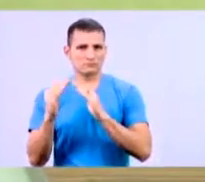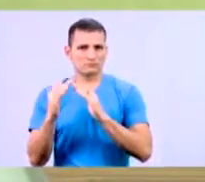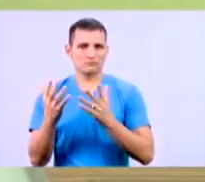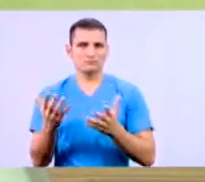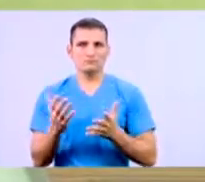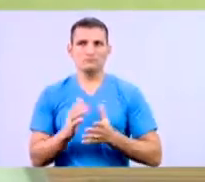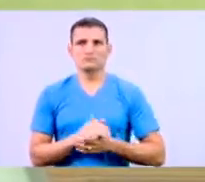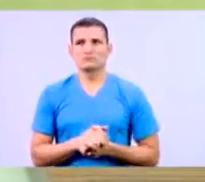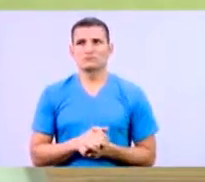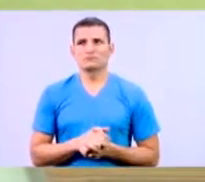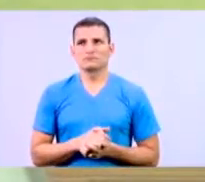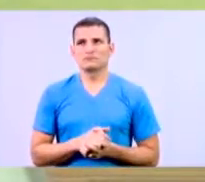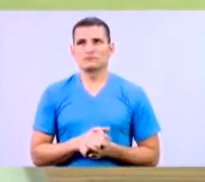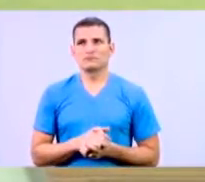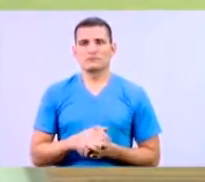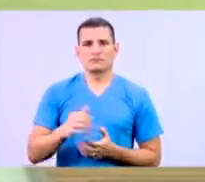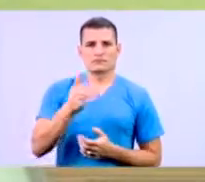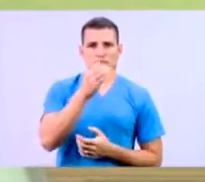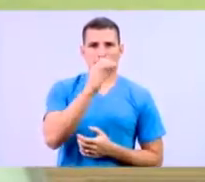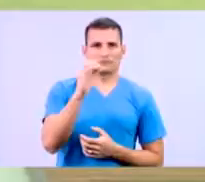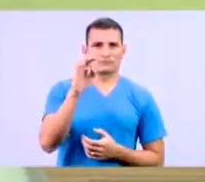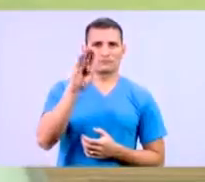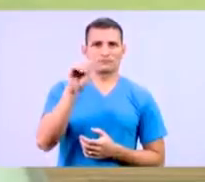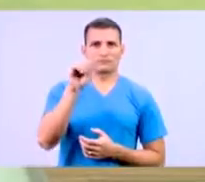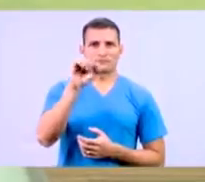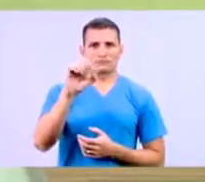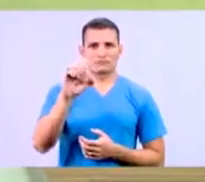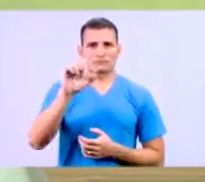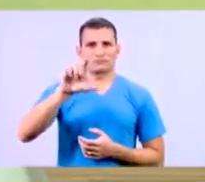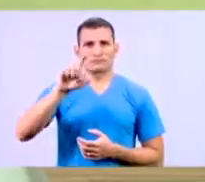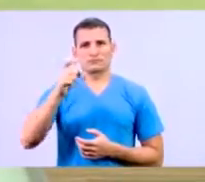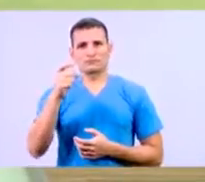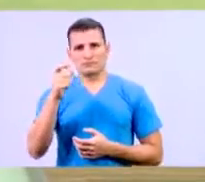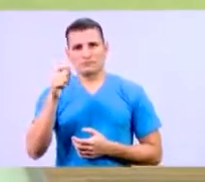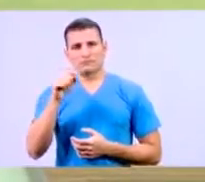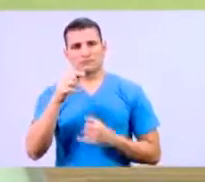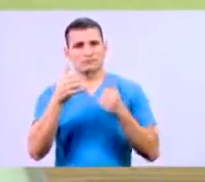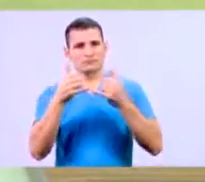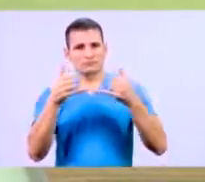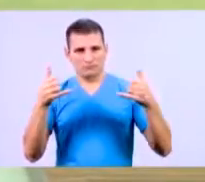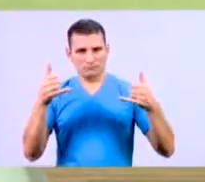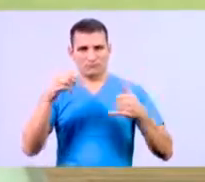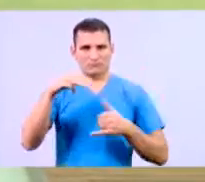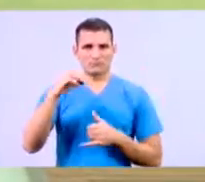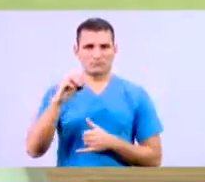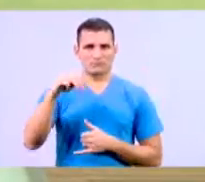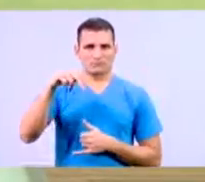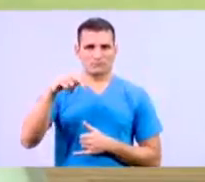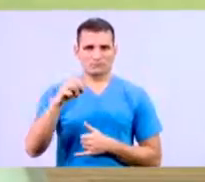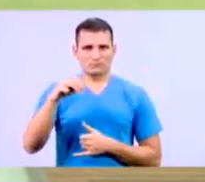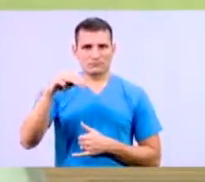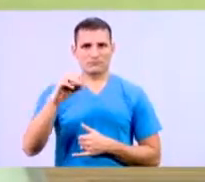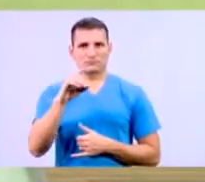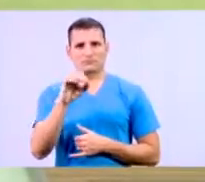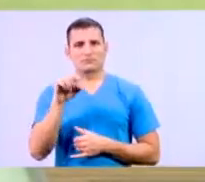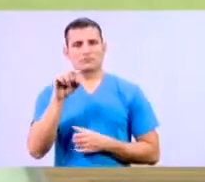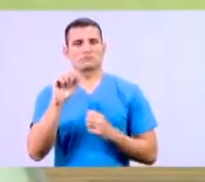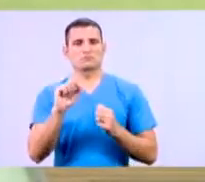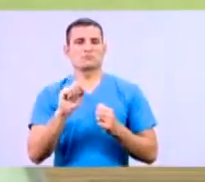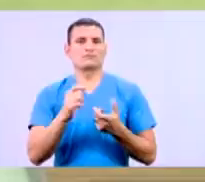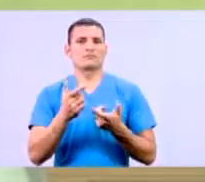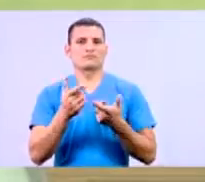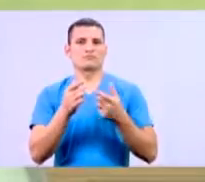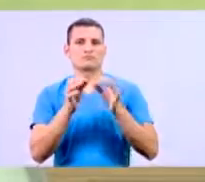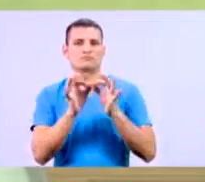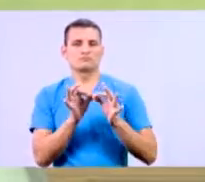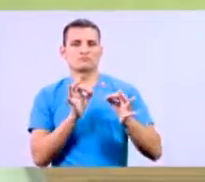slide, o sem base LX, esse cabo de fibra monomodo, ele pode ser utilizado em redes de longa distância,